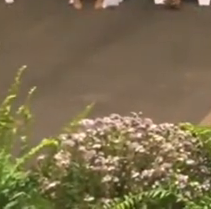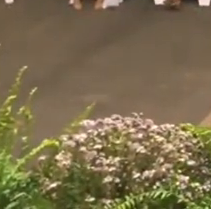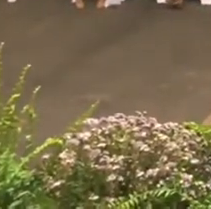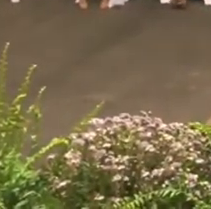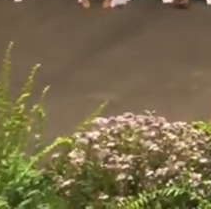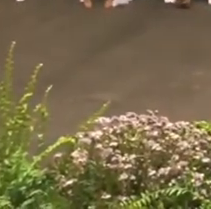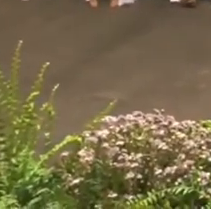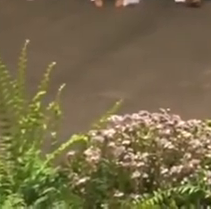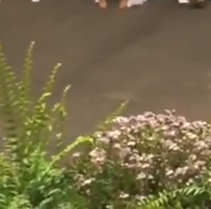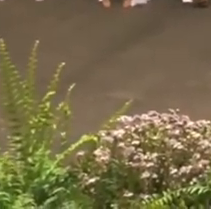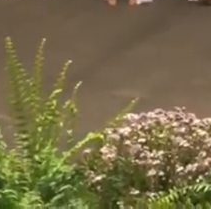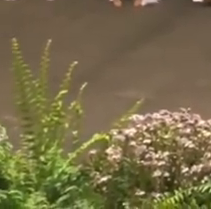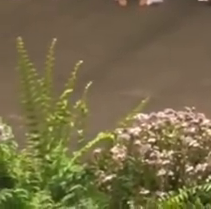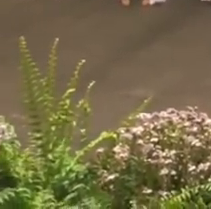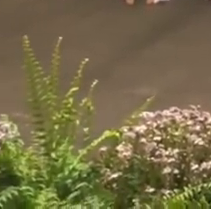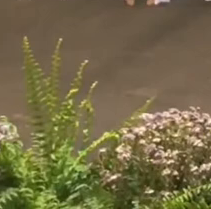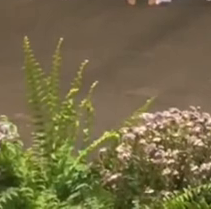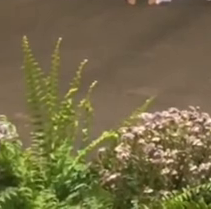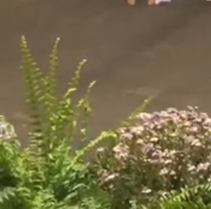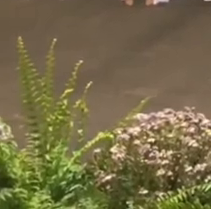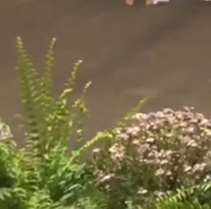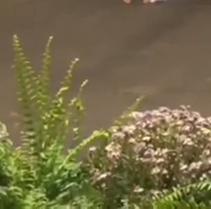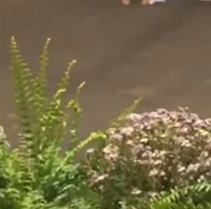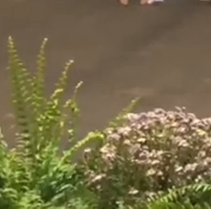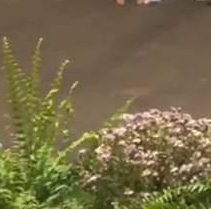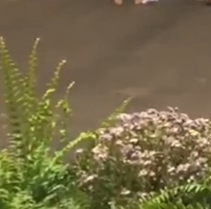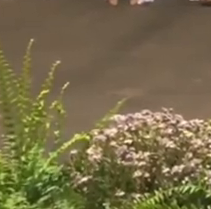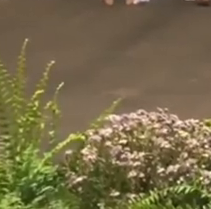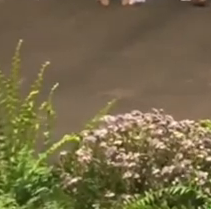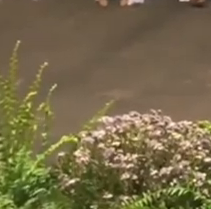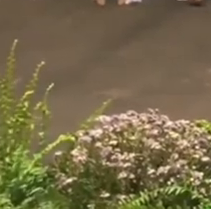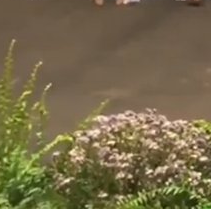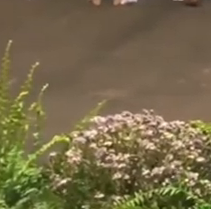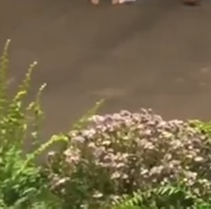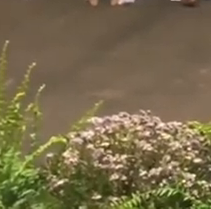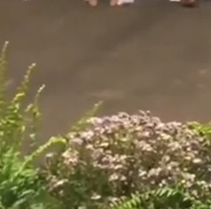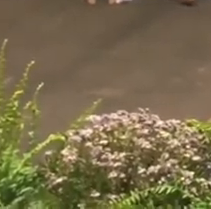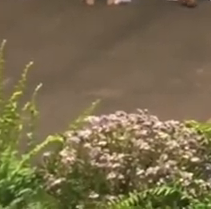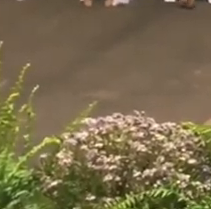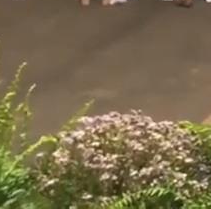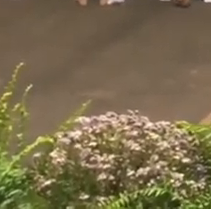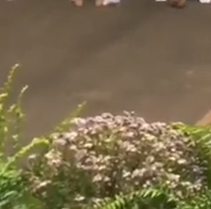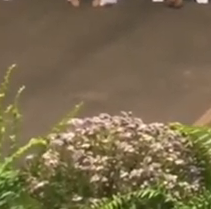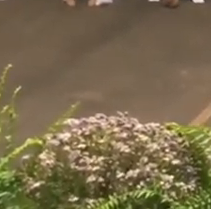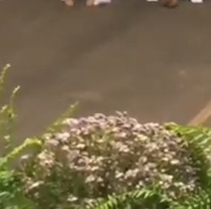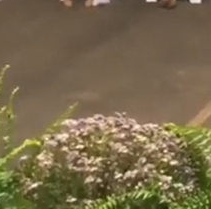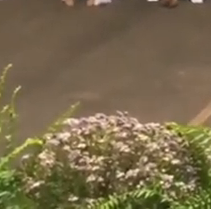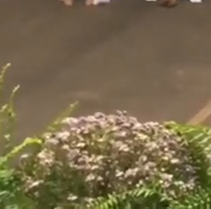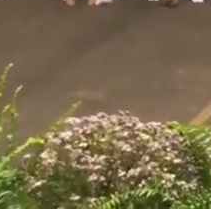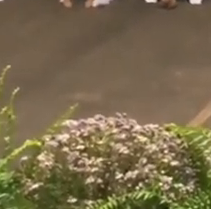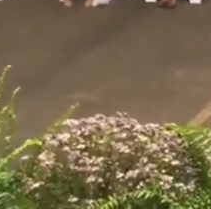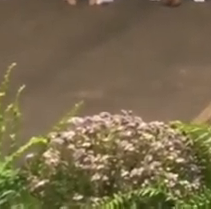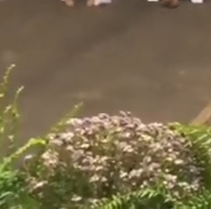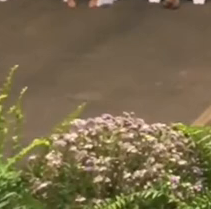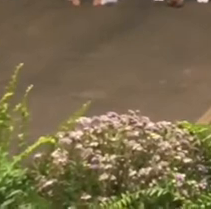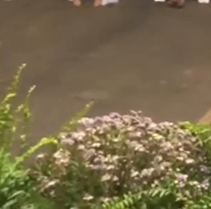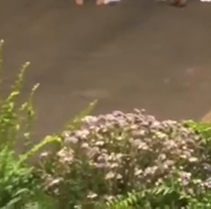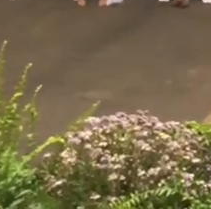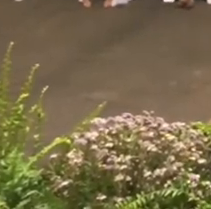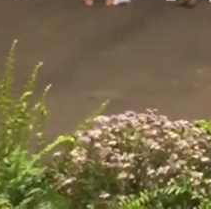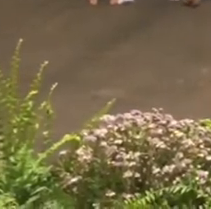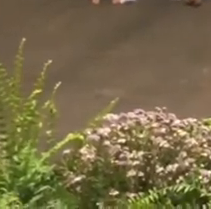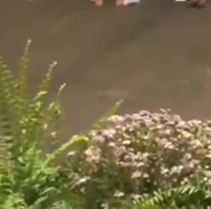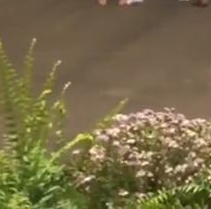a paz do Senhor que alegria temos aqui conosco mais uma noite mais uma noite nós estamos